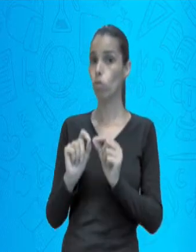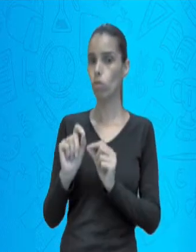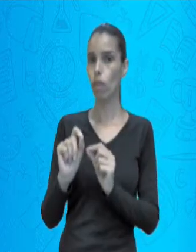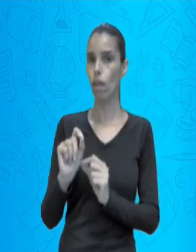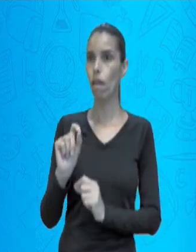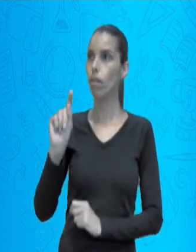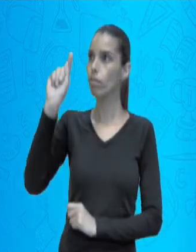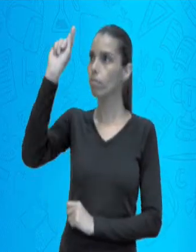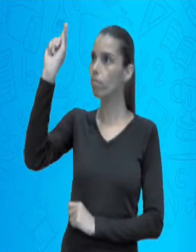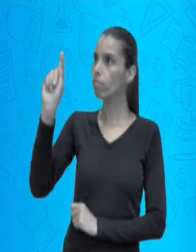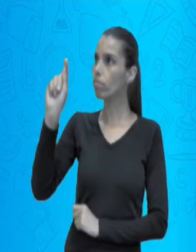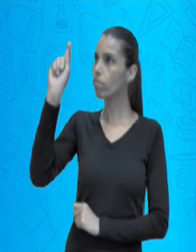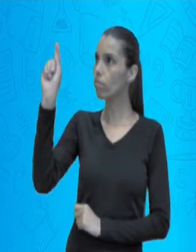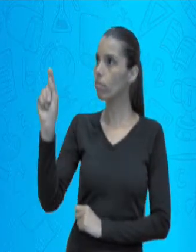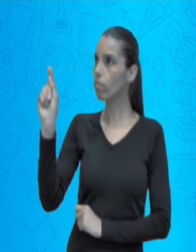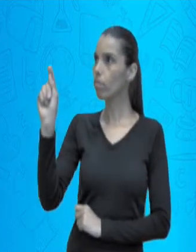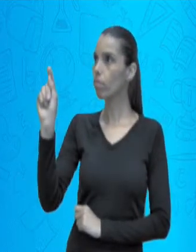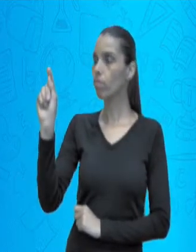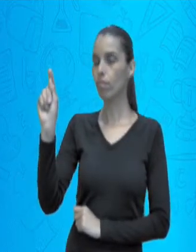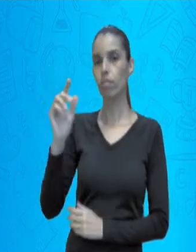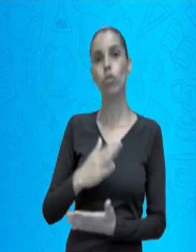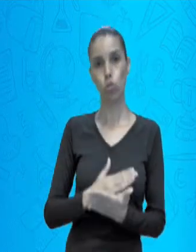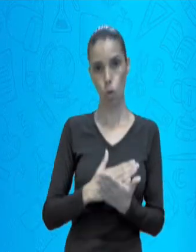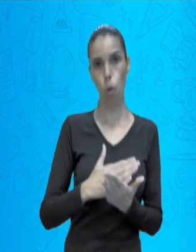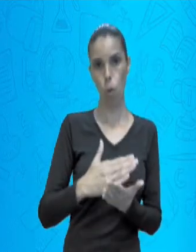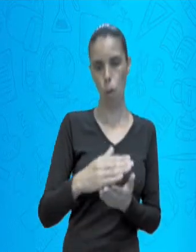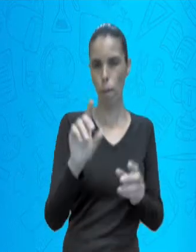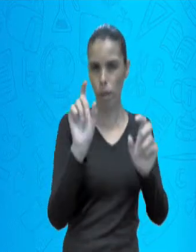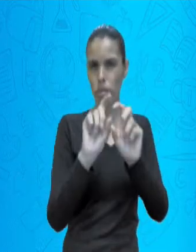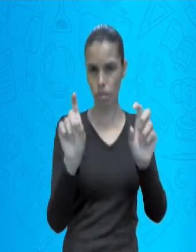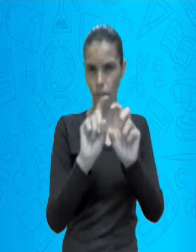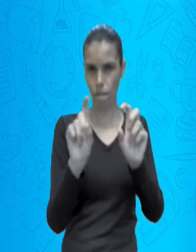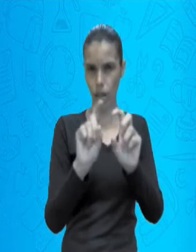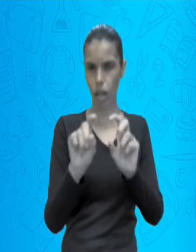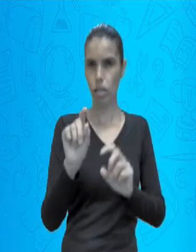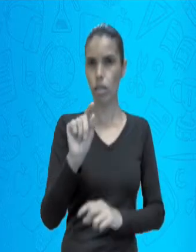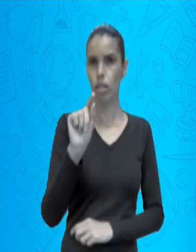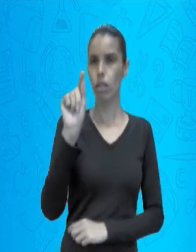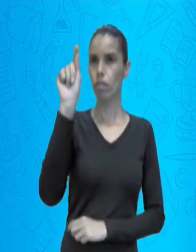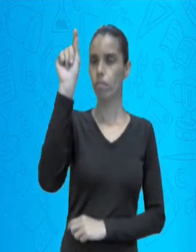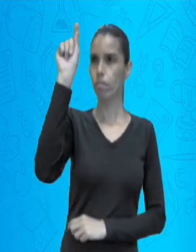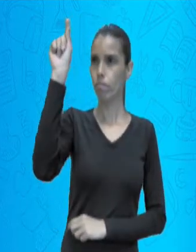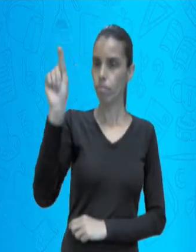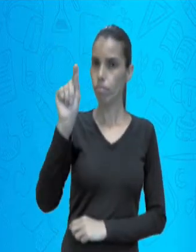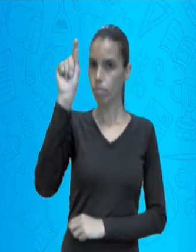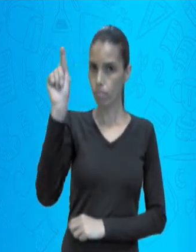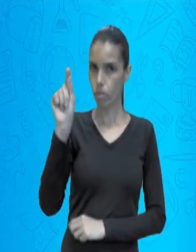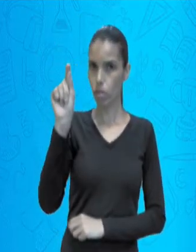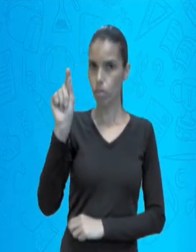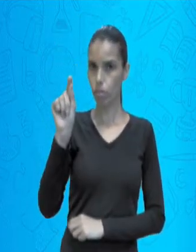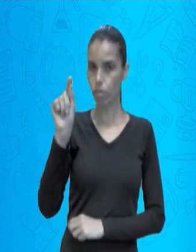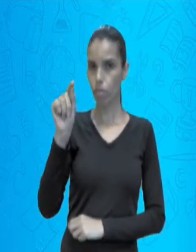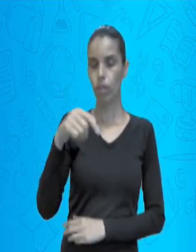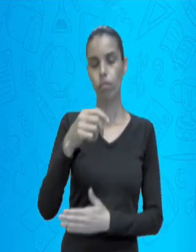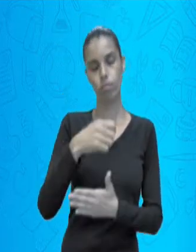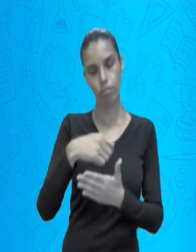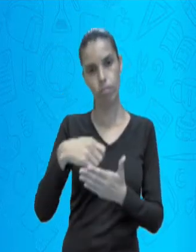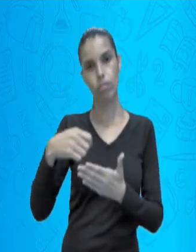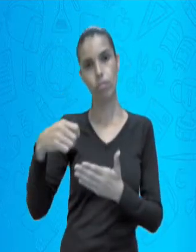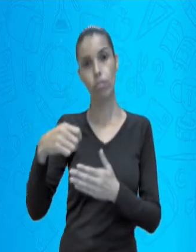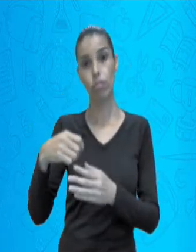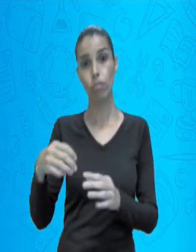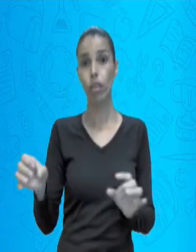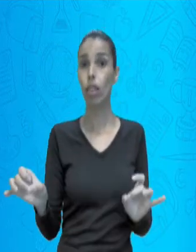Quando abre a aspa, você escreve aqui o que a pessoa falou e no